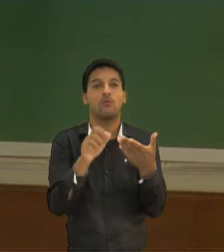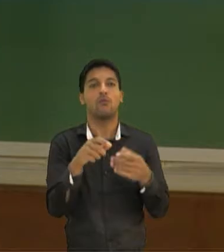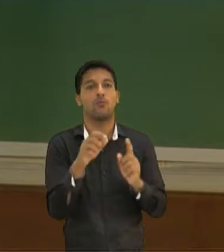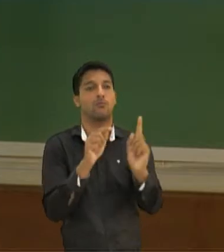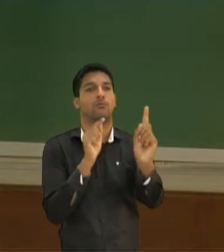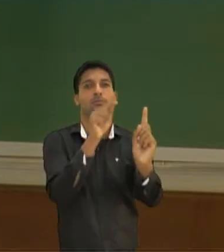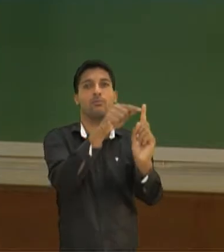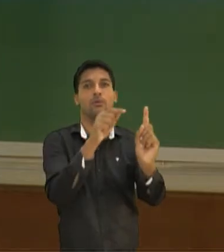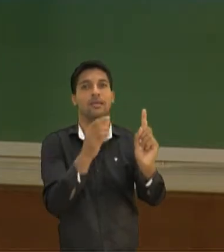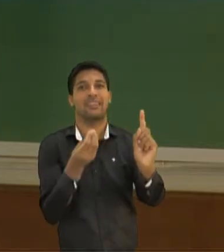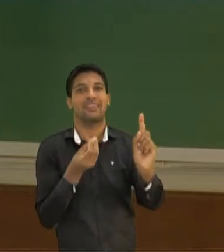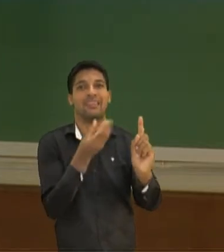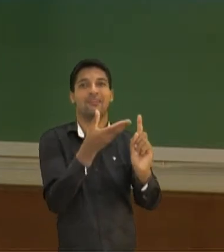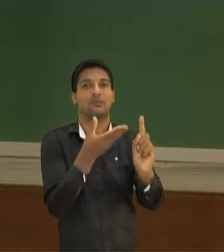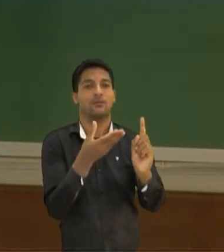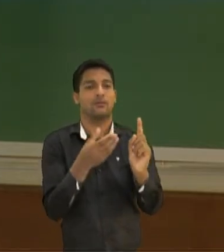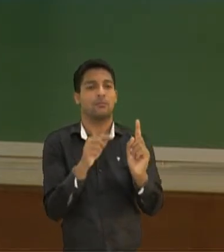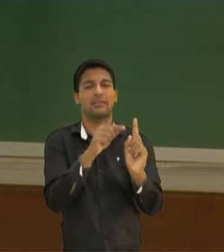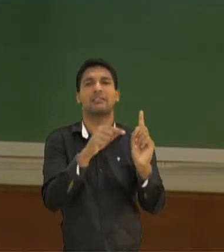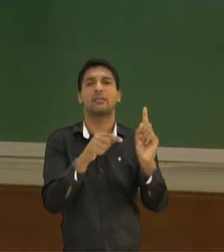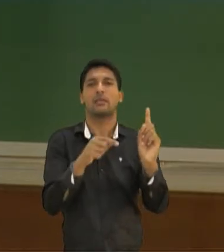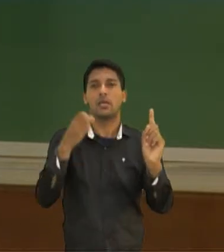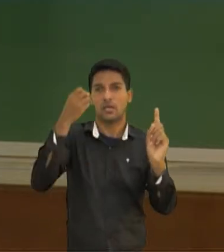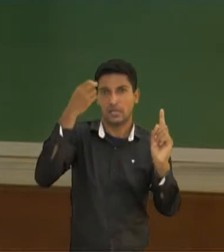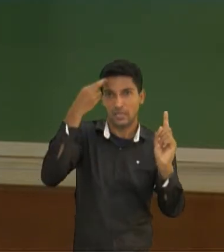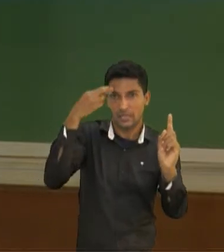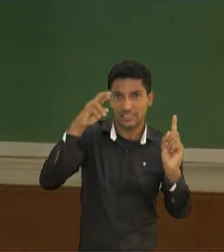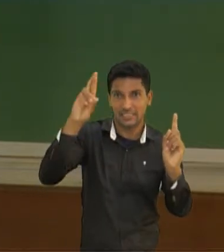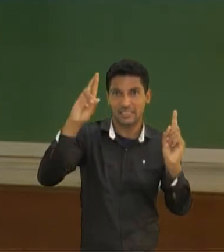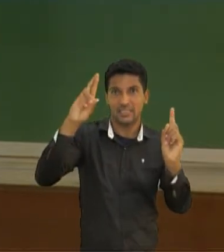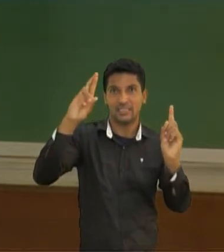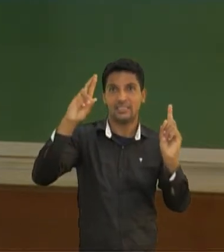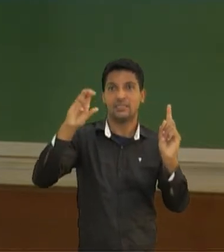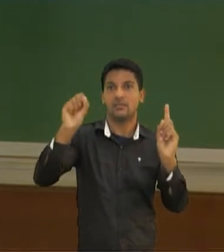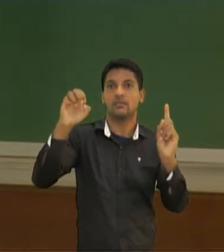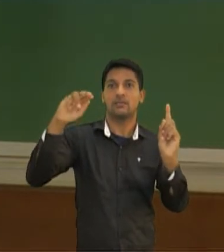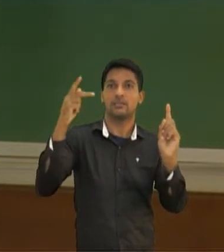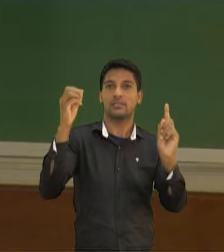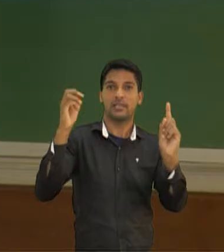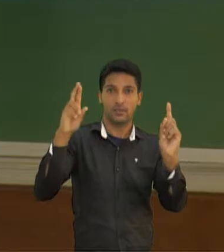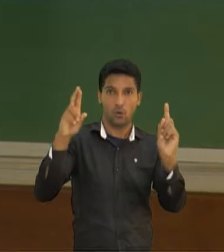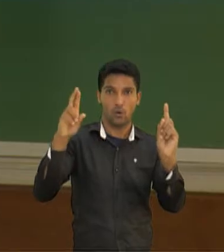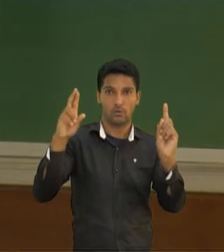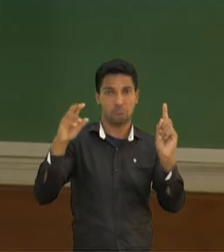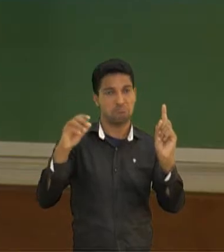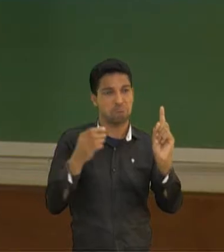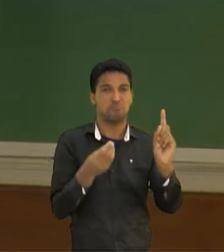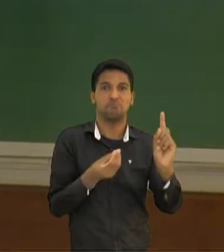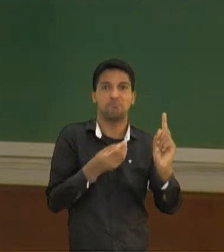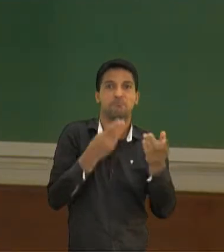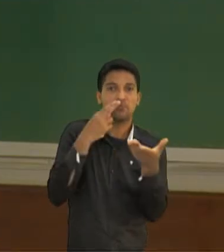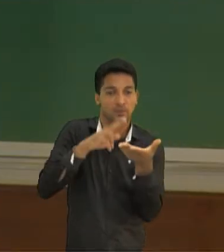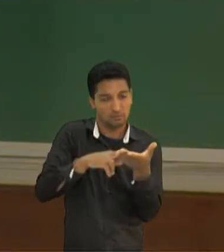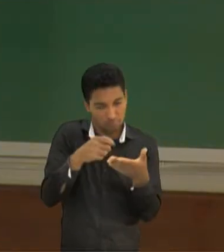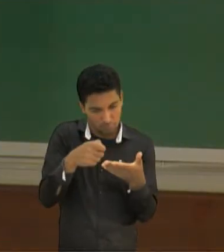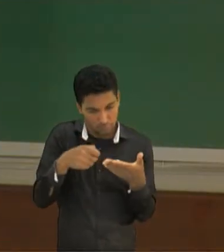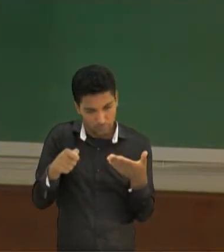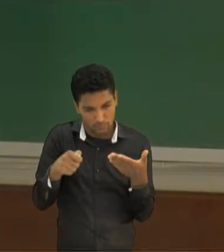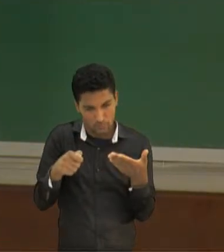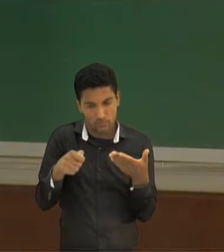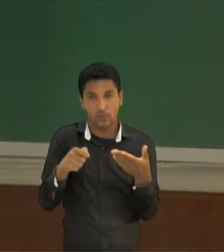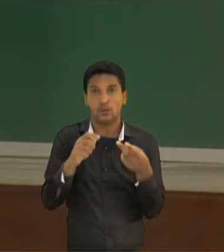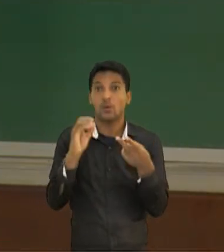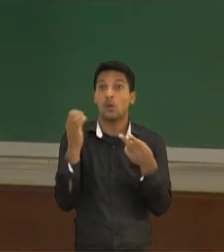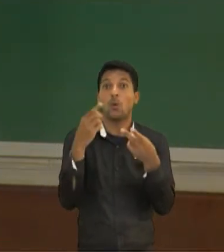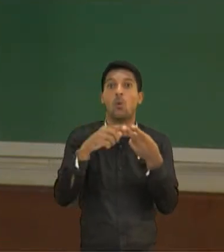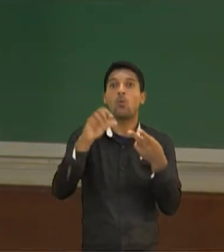pessoa de senhor, senhora, ou eu vou utilizar um pronome de tratamento, vossa senhoria, ou prezado senhor,